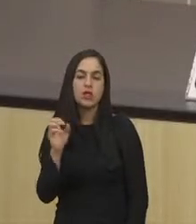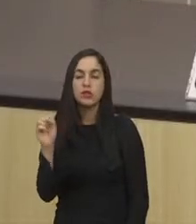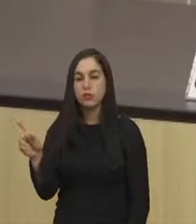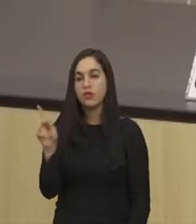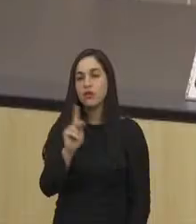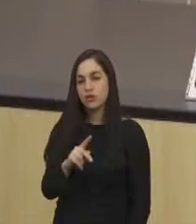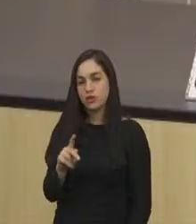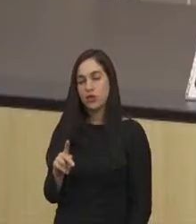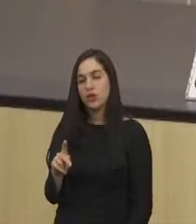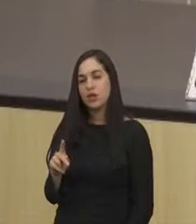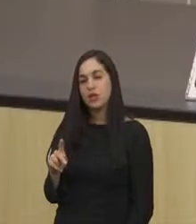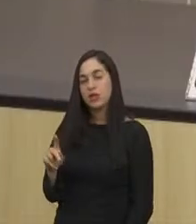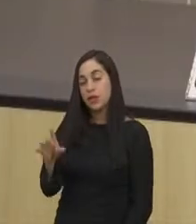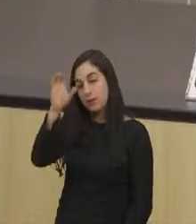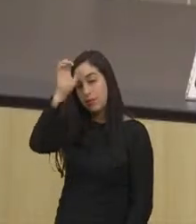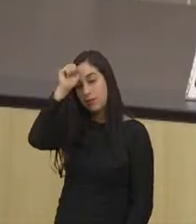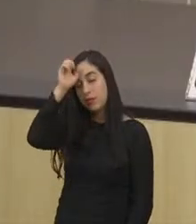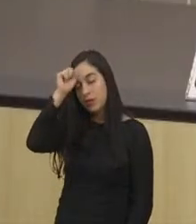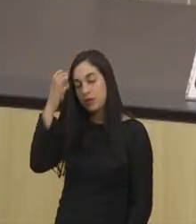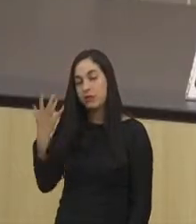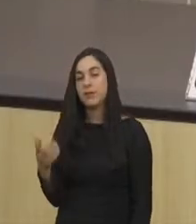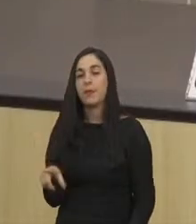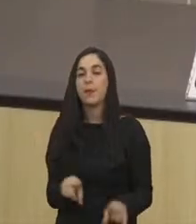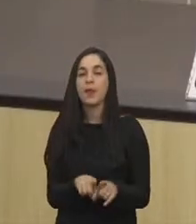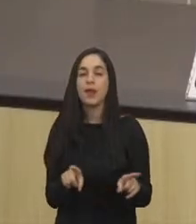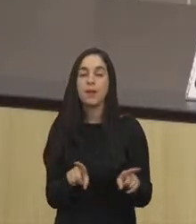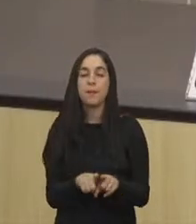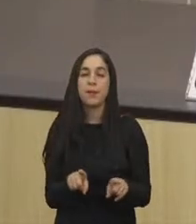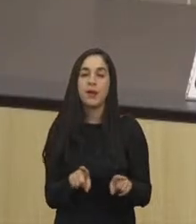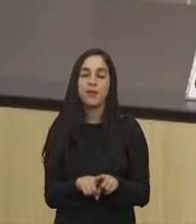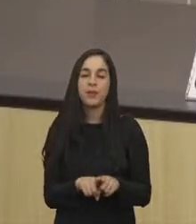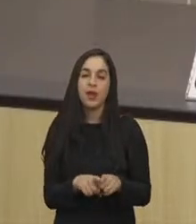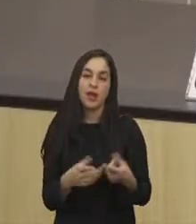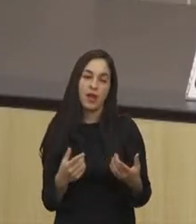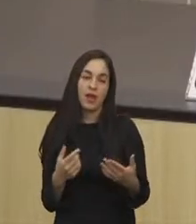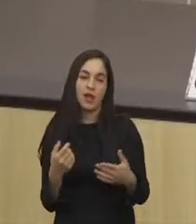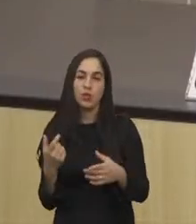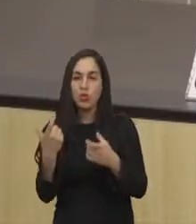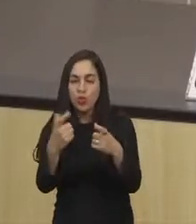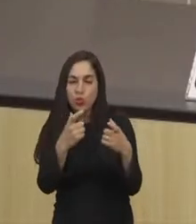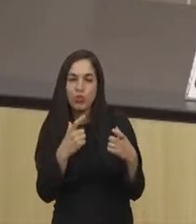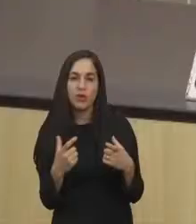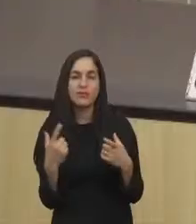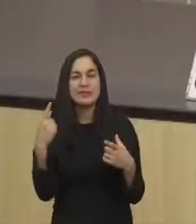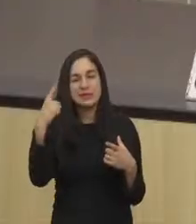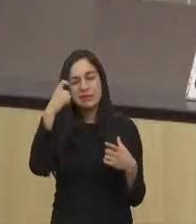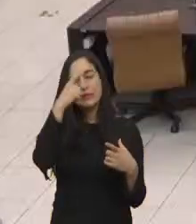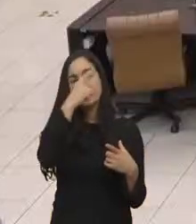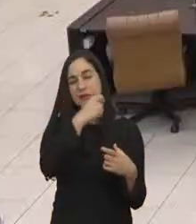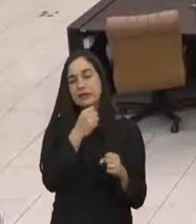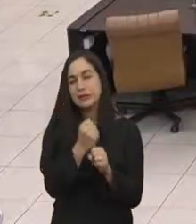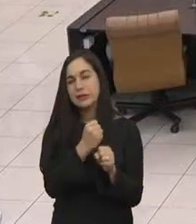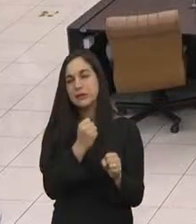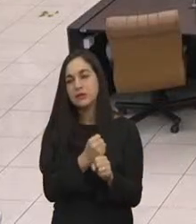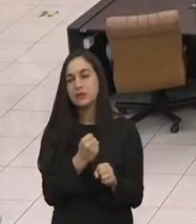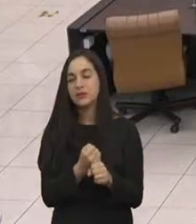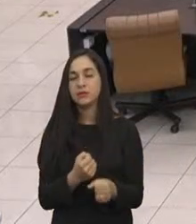professores, e a infraestrutura, que pega bastante para a gente também, né? Legal,